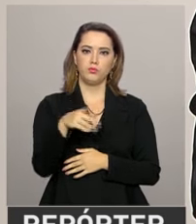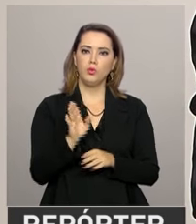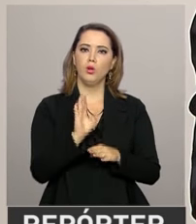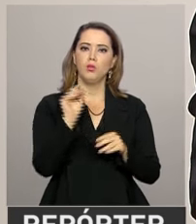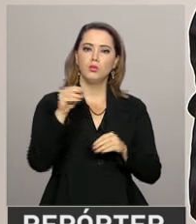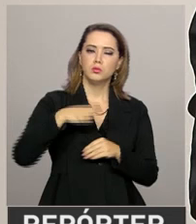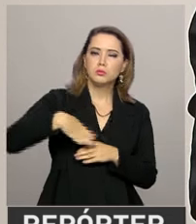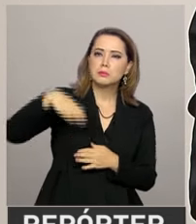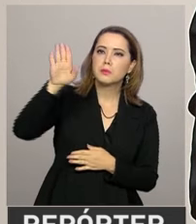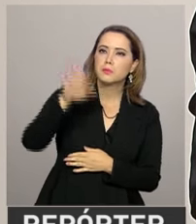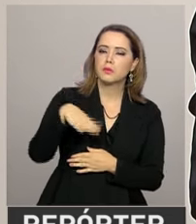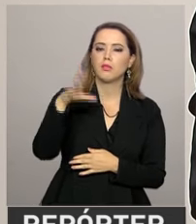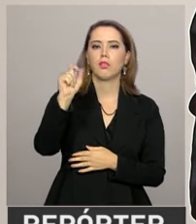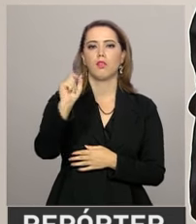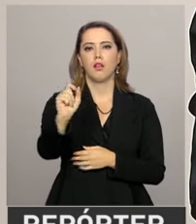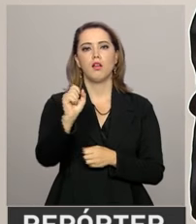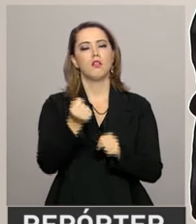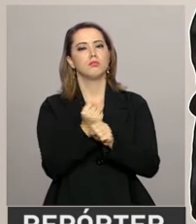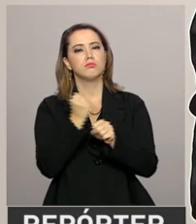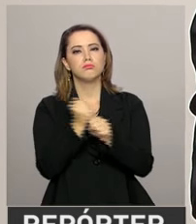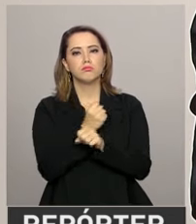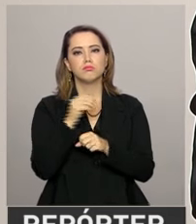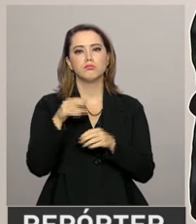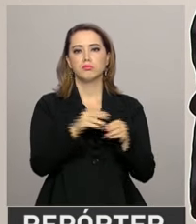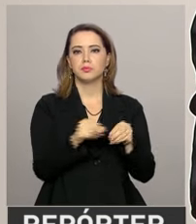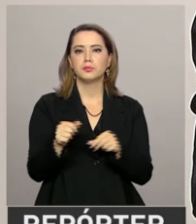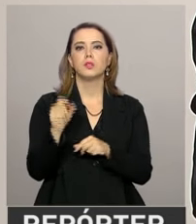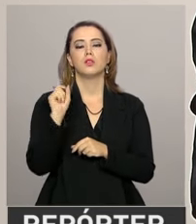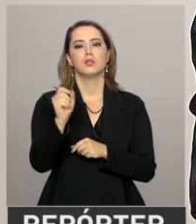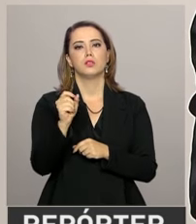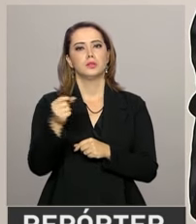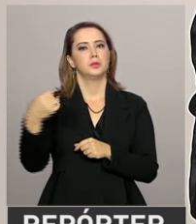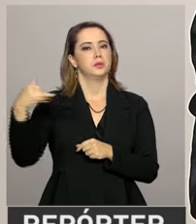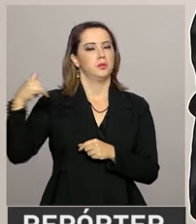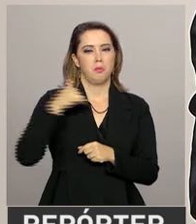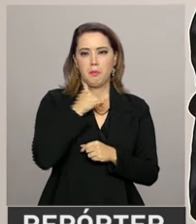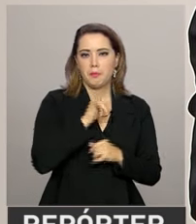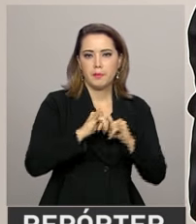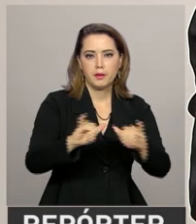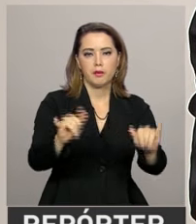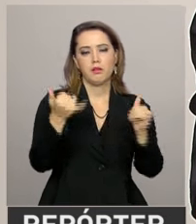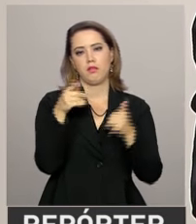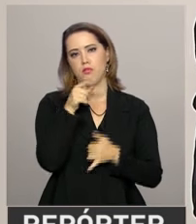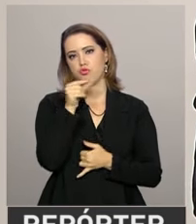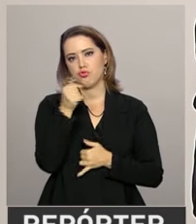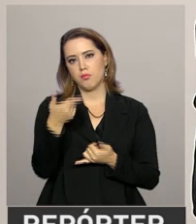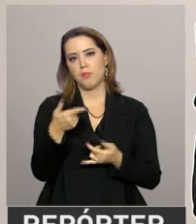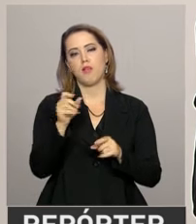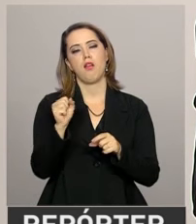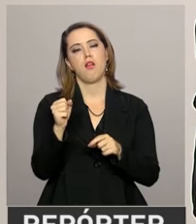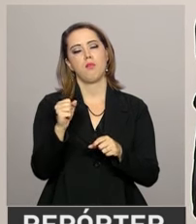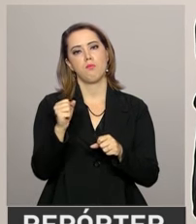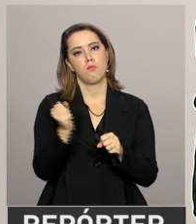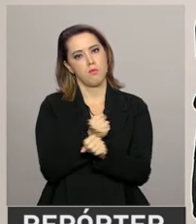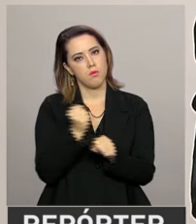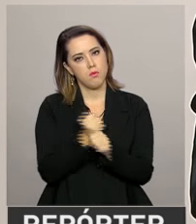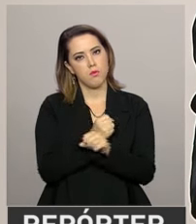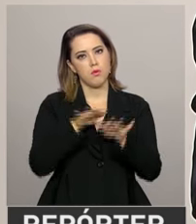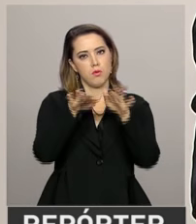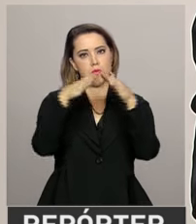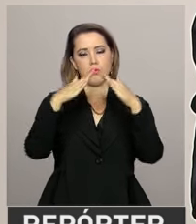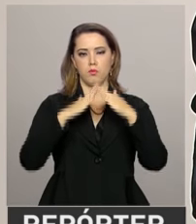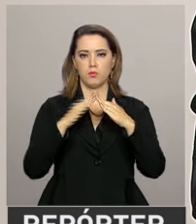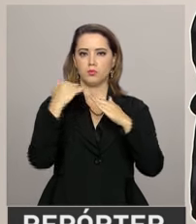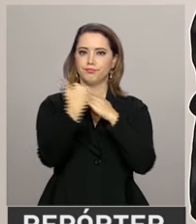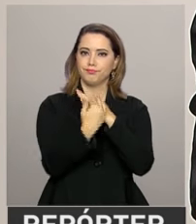paraa pintura para projetos elétricos Hidráulicos para a reforma do telhado PR